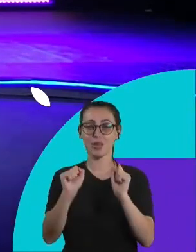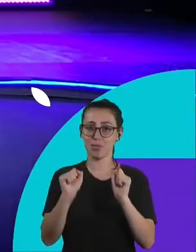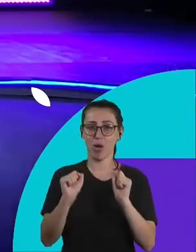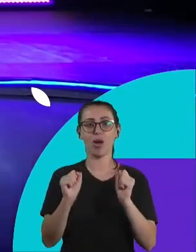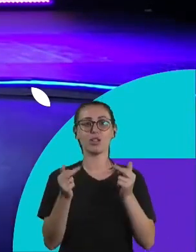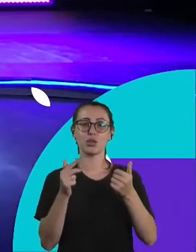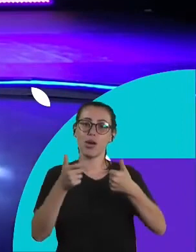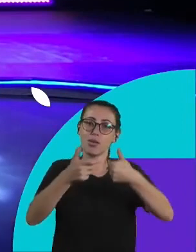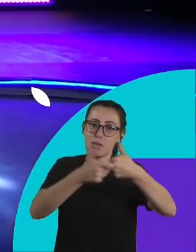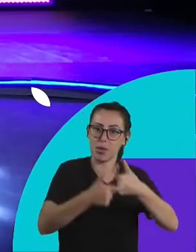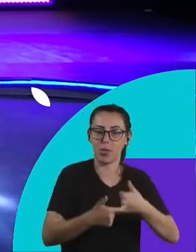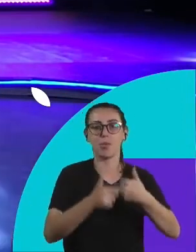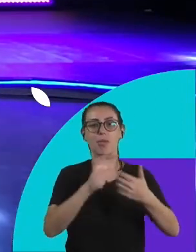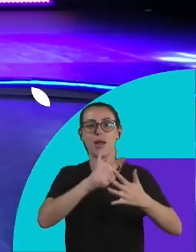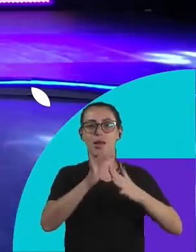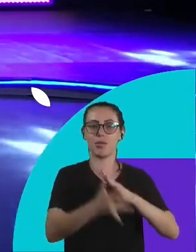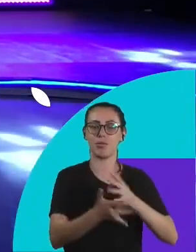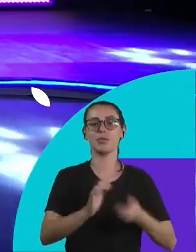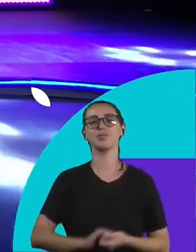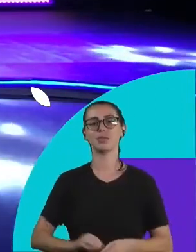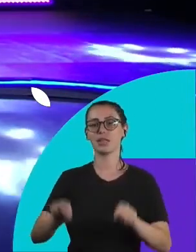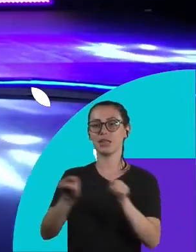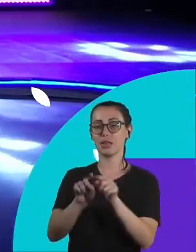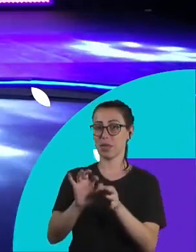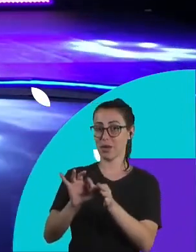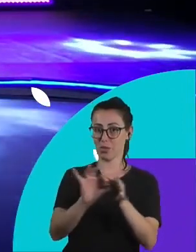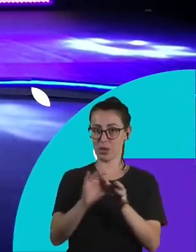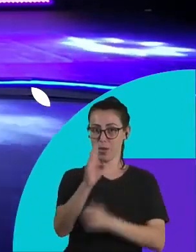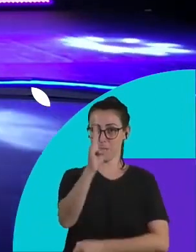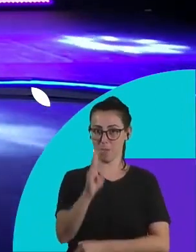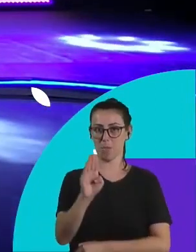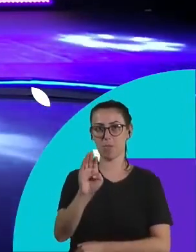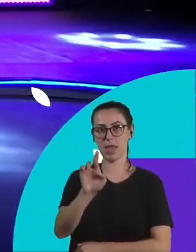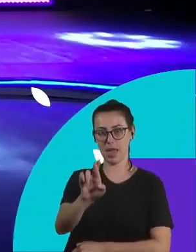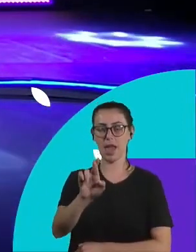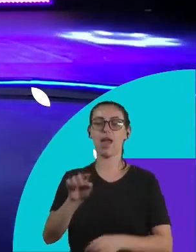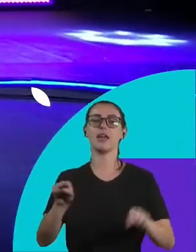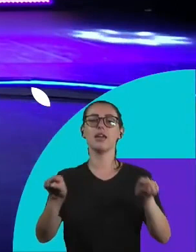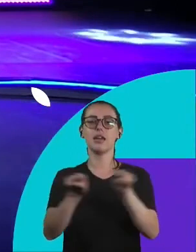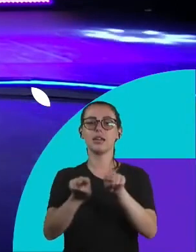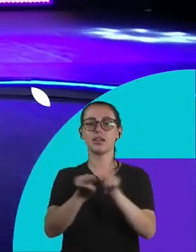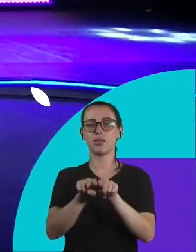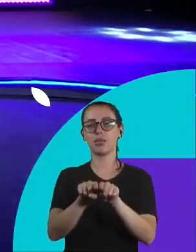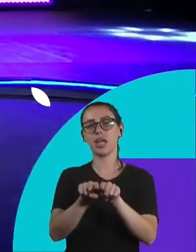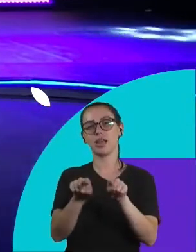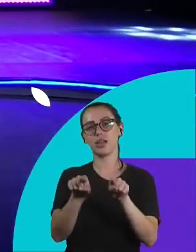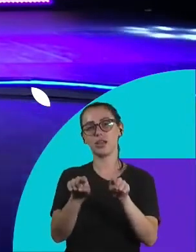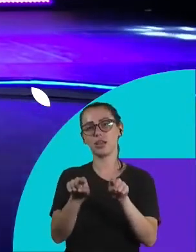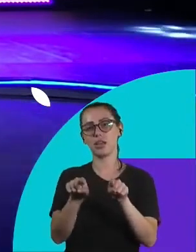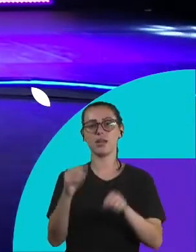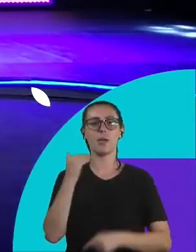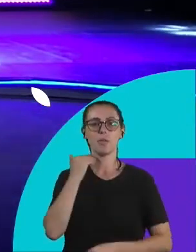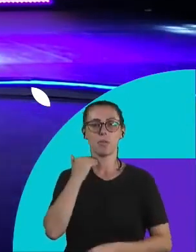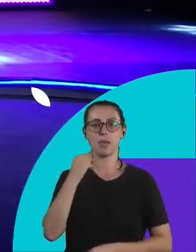União BR, Banco Palmas, todas essas iniciativas aí trazidas por esses 4 gigantes, como eu falei.